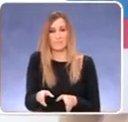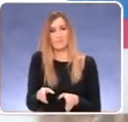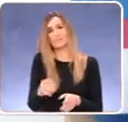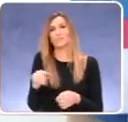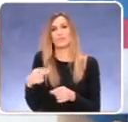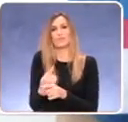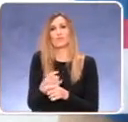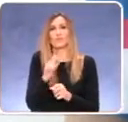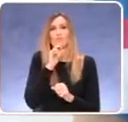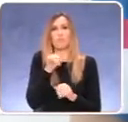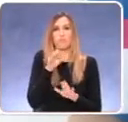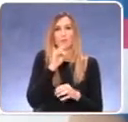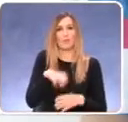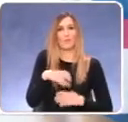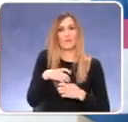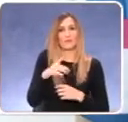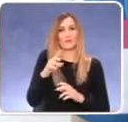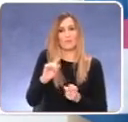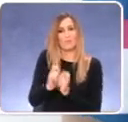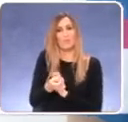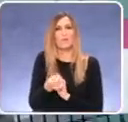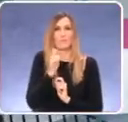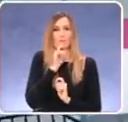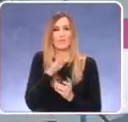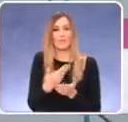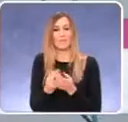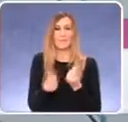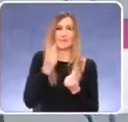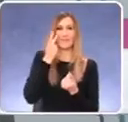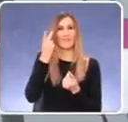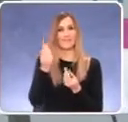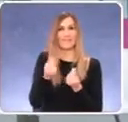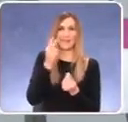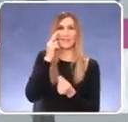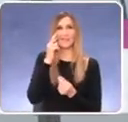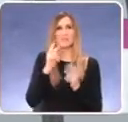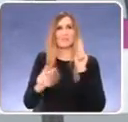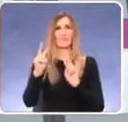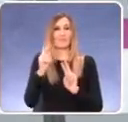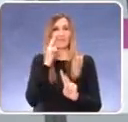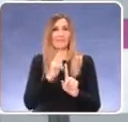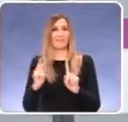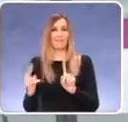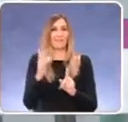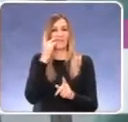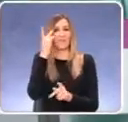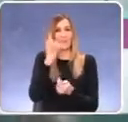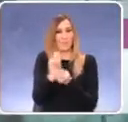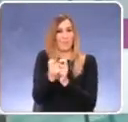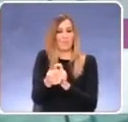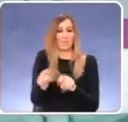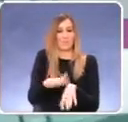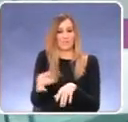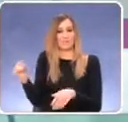pode mudar e, portanto, pode mudar um bocadinho também a sua maneira de viver e a sua maneira de ver a vida. Eu espero que sim. Portanto, é para isso que nós estamos aqui, que fazemos